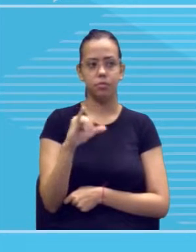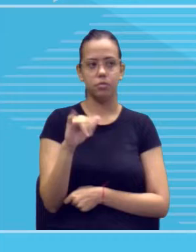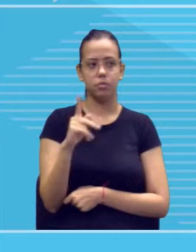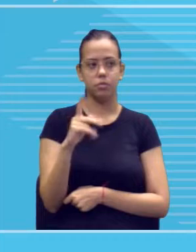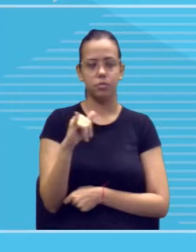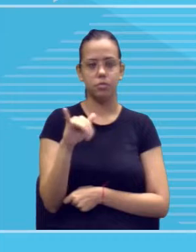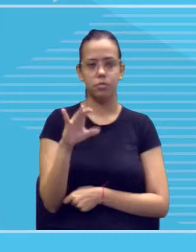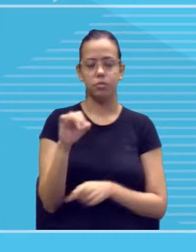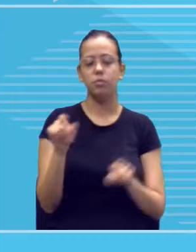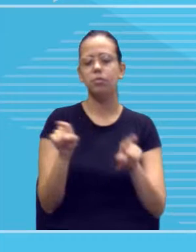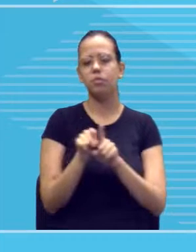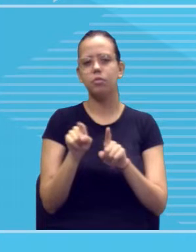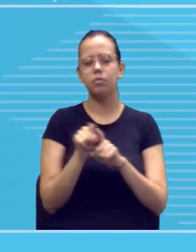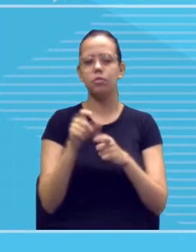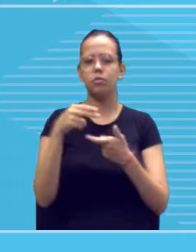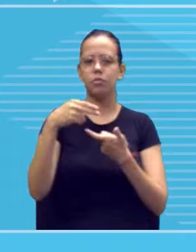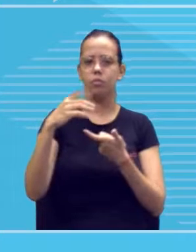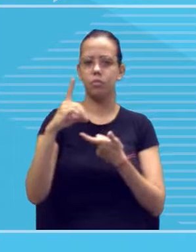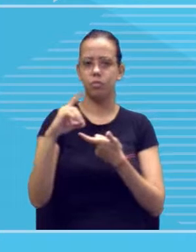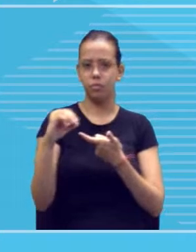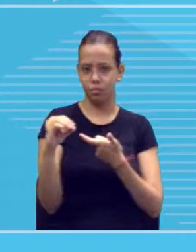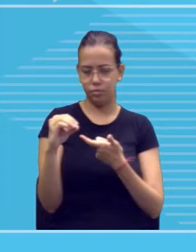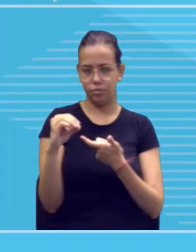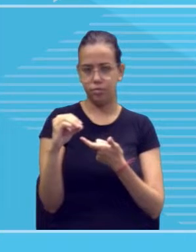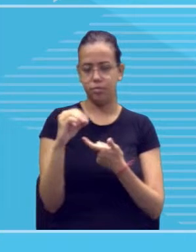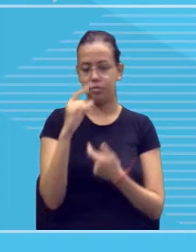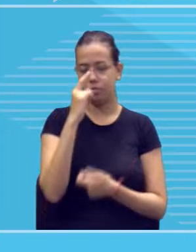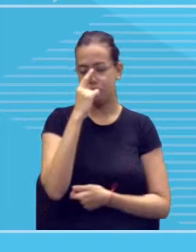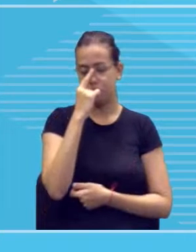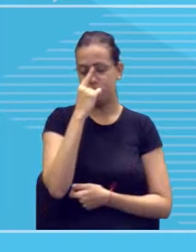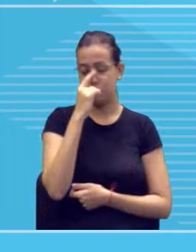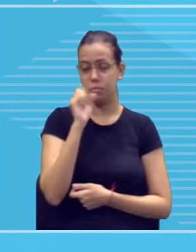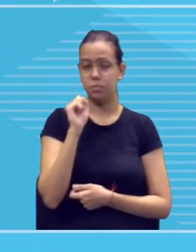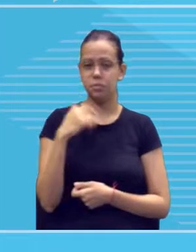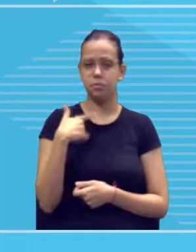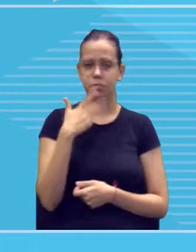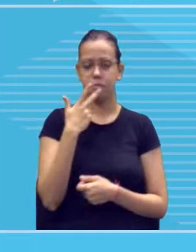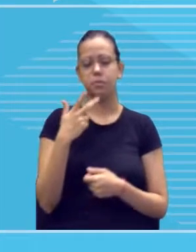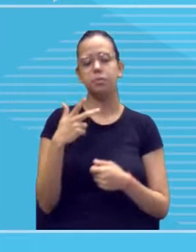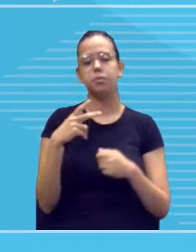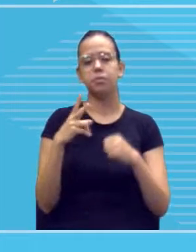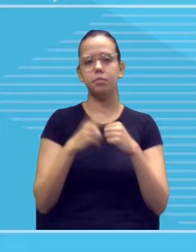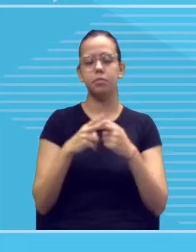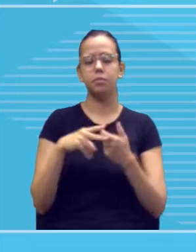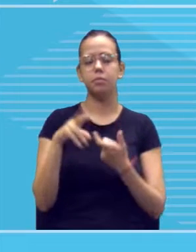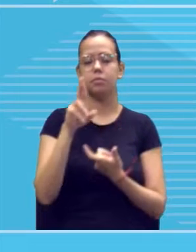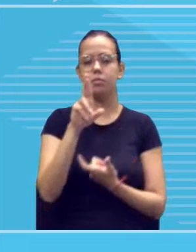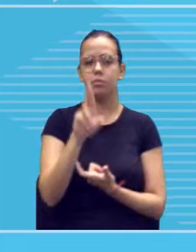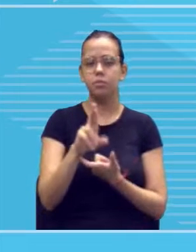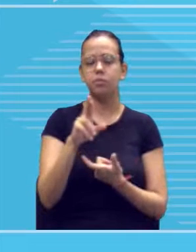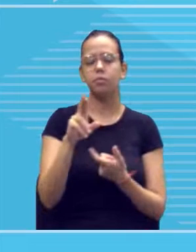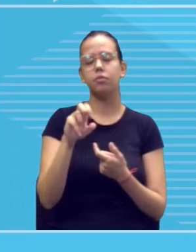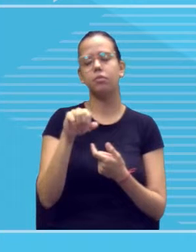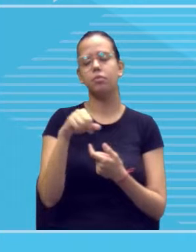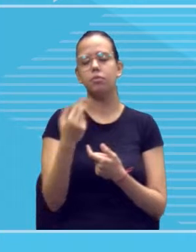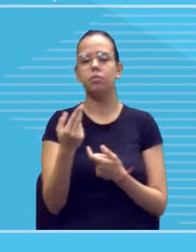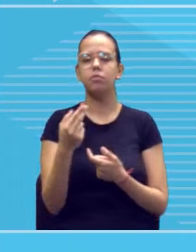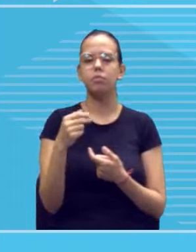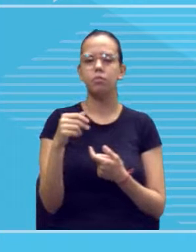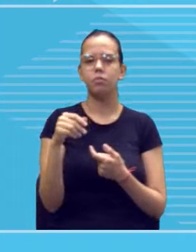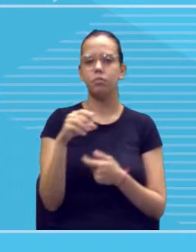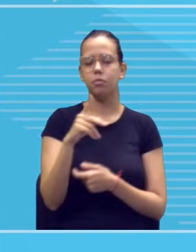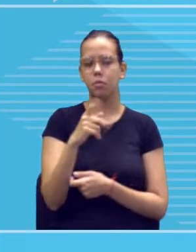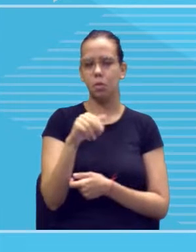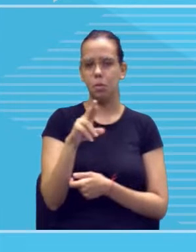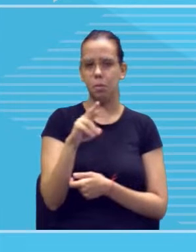geram Professor quando eu falo em infinitivo particípio gerúndio eu tô falando do que dá nome aos bois Qual